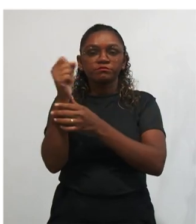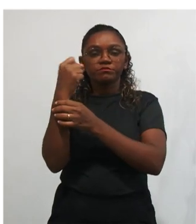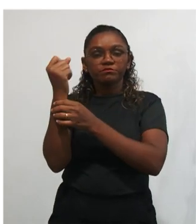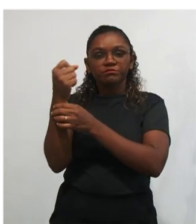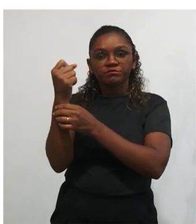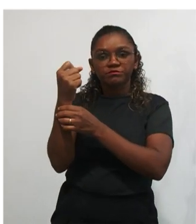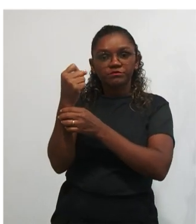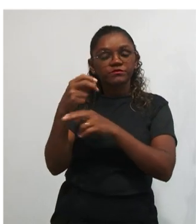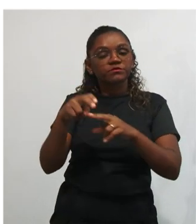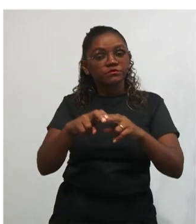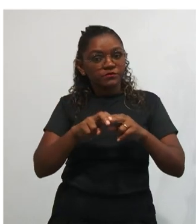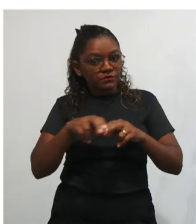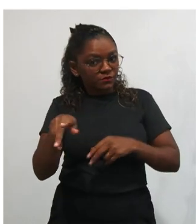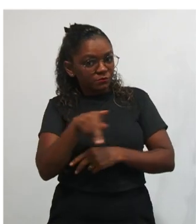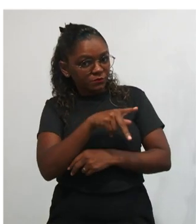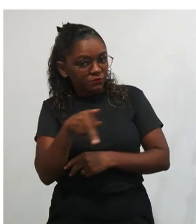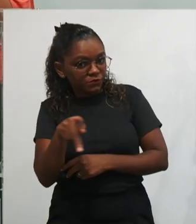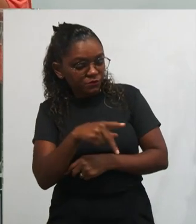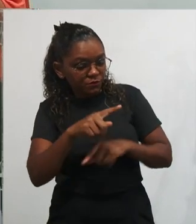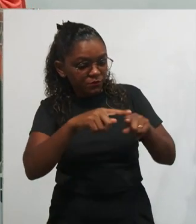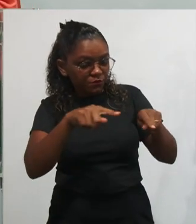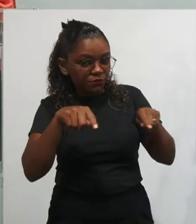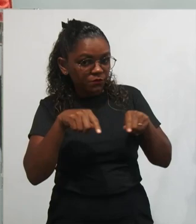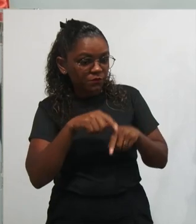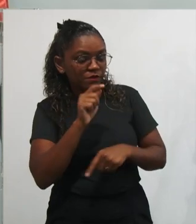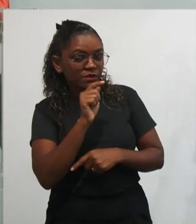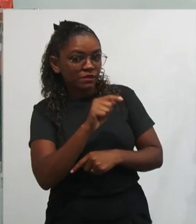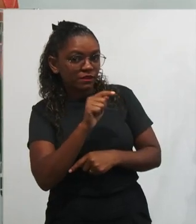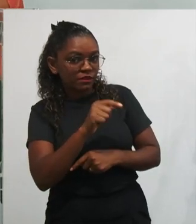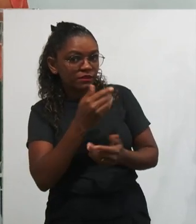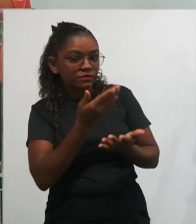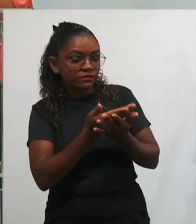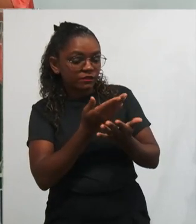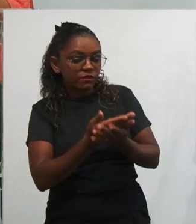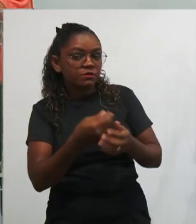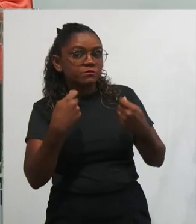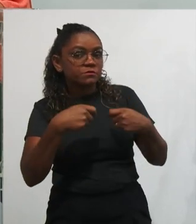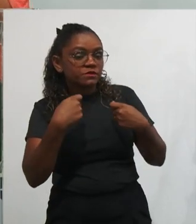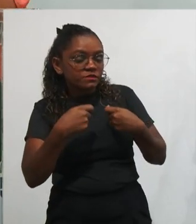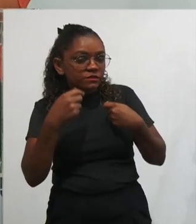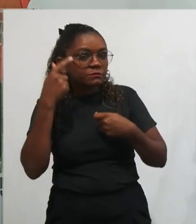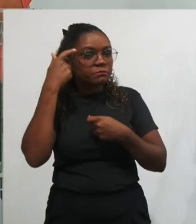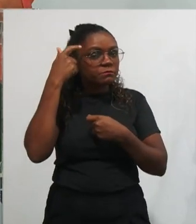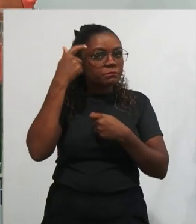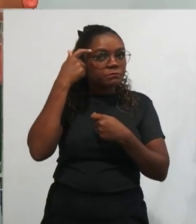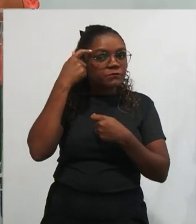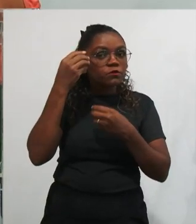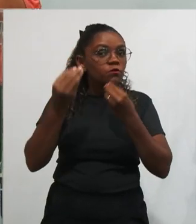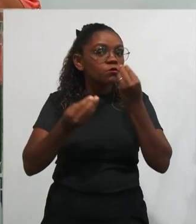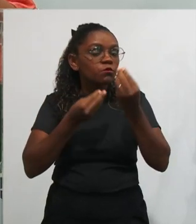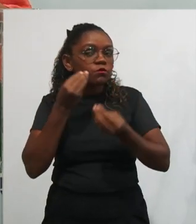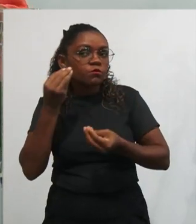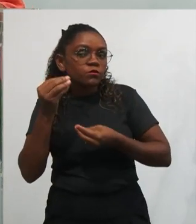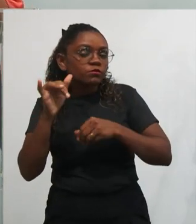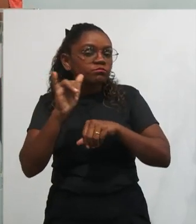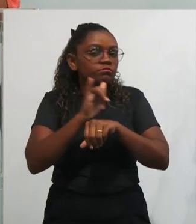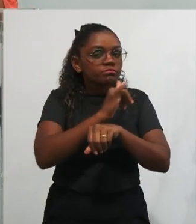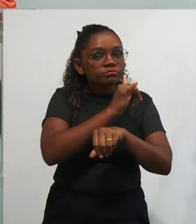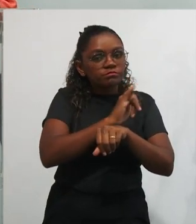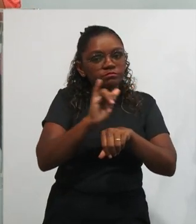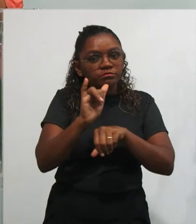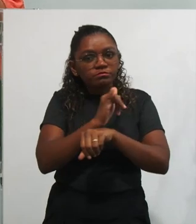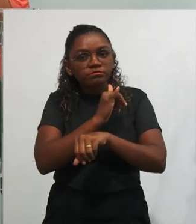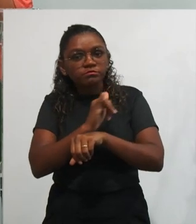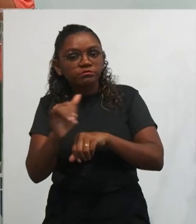sala de aula ele precisa pensar em atividades que desenvolva aperfeiçoe e